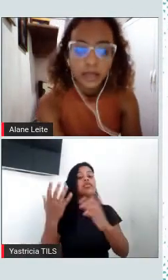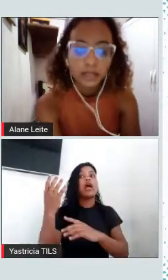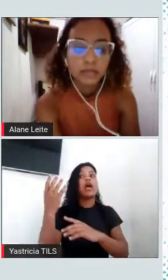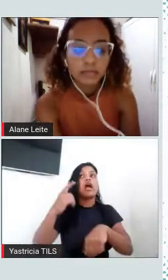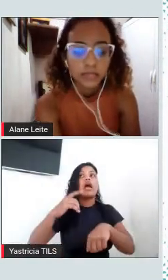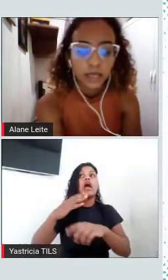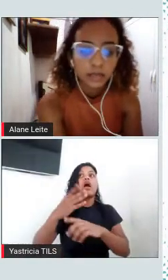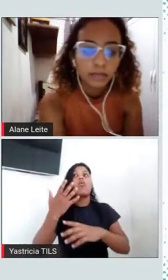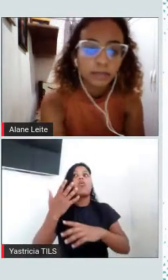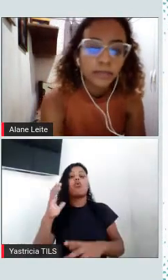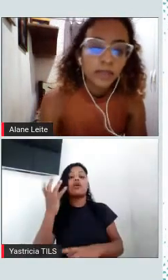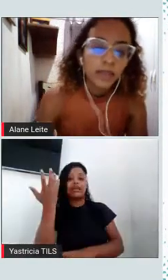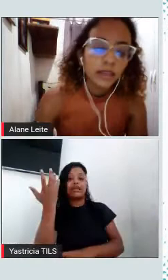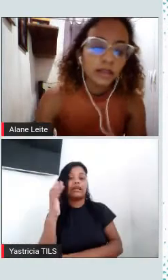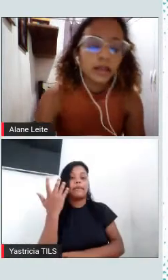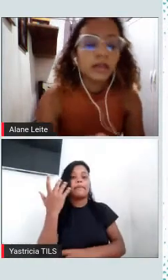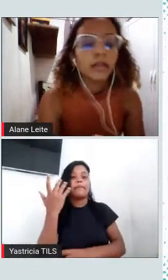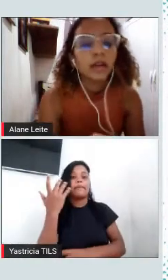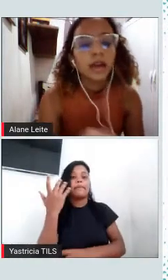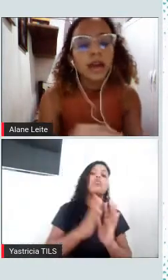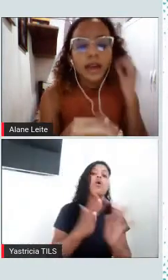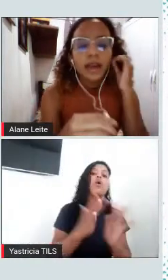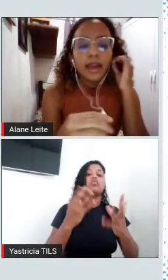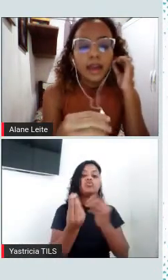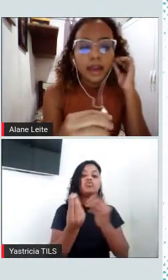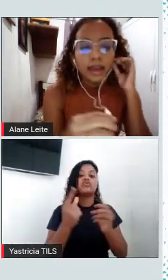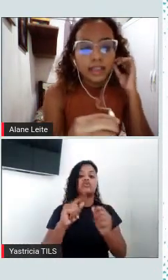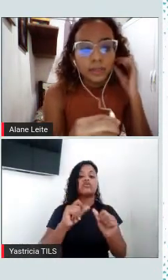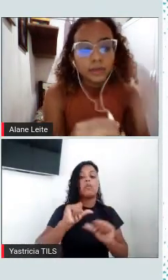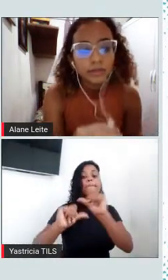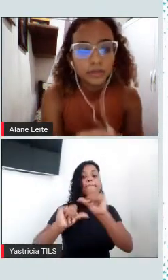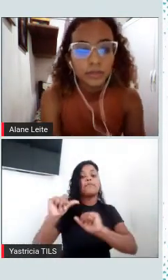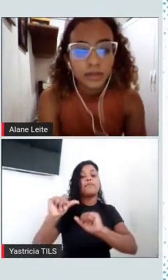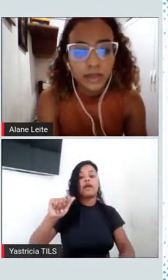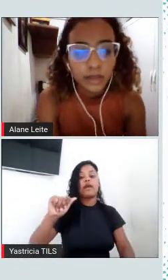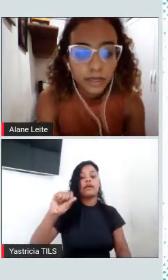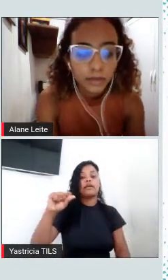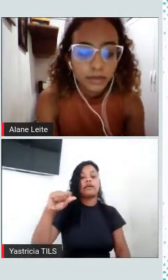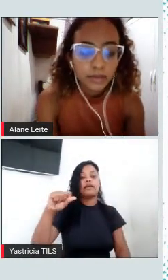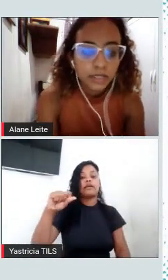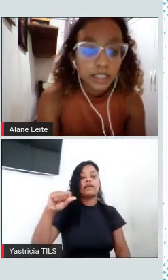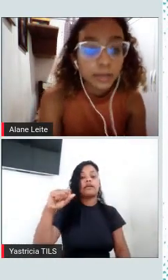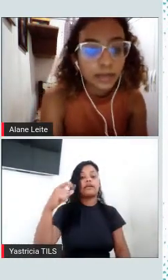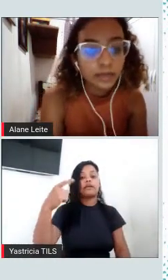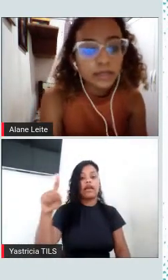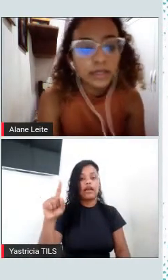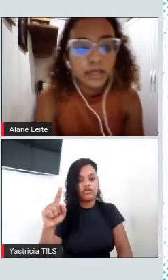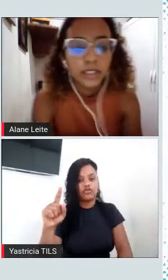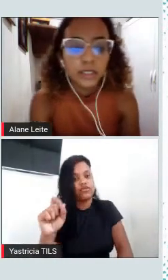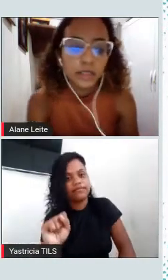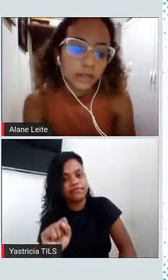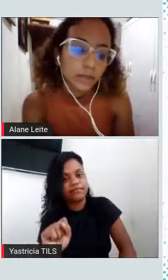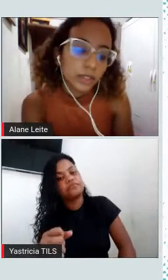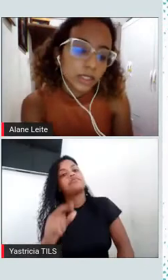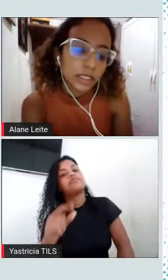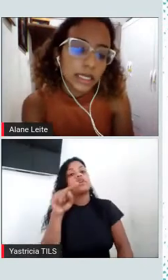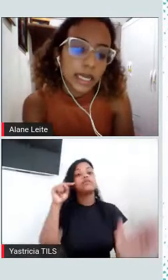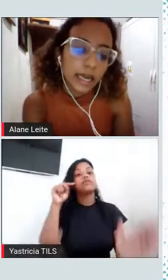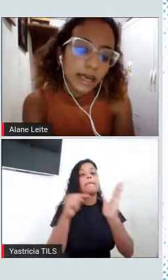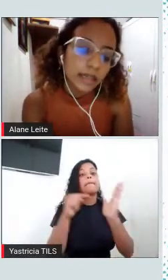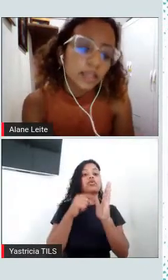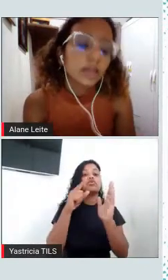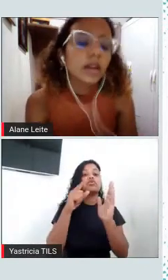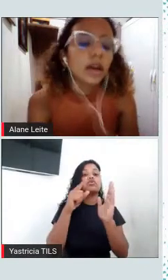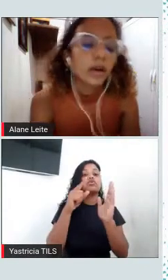ser um gás, certo? Então, esse pontinho vermelho aí que eu marquei para vocês, a partir dele a gente vai ter uma